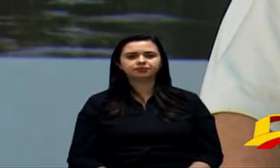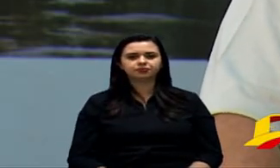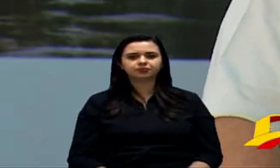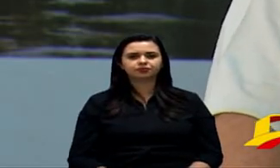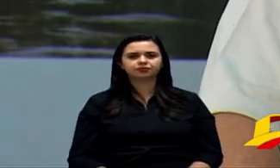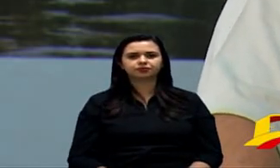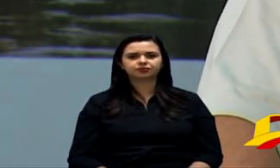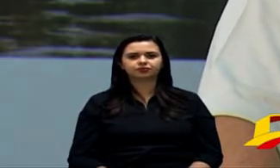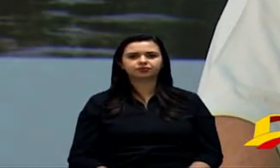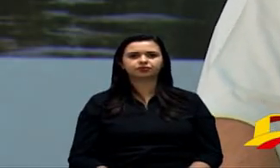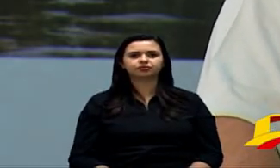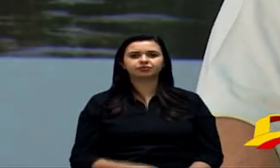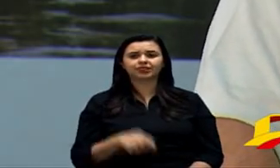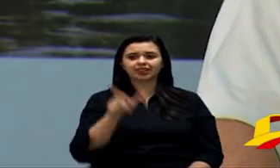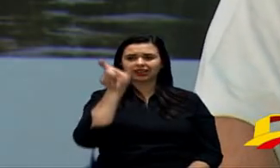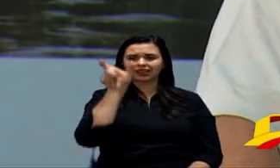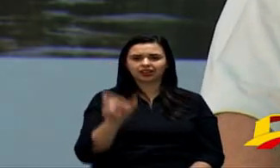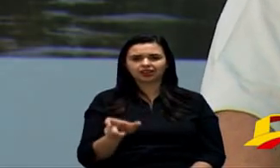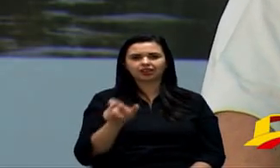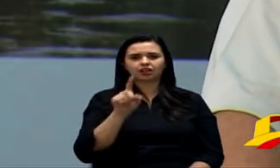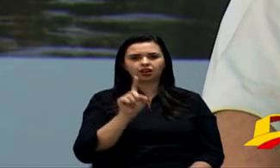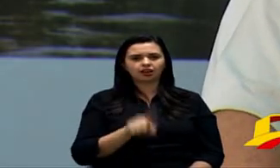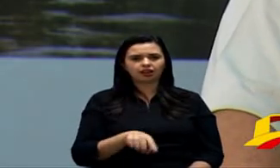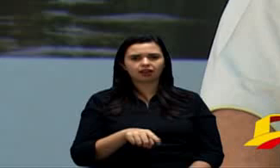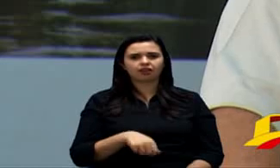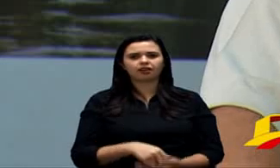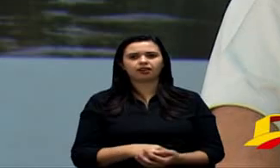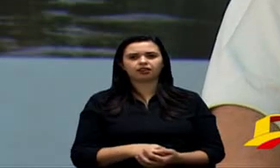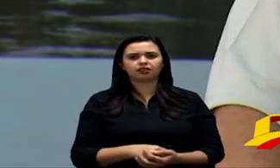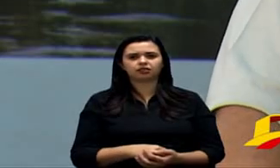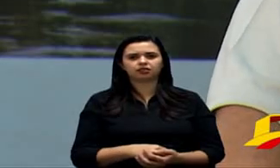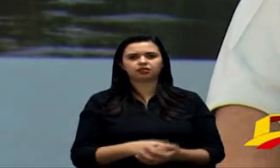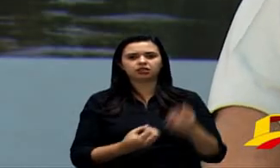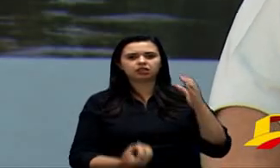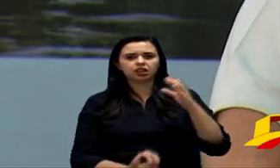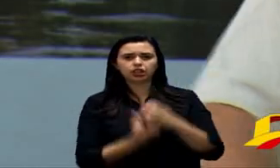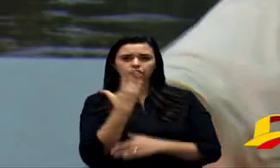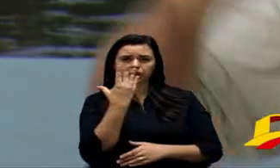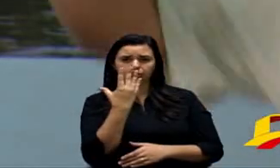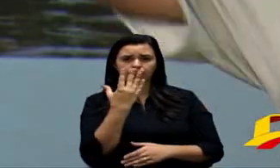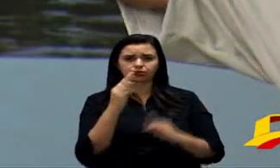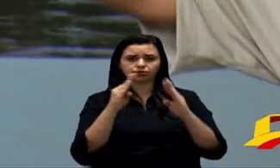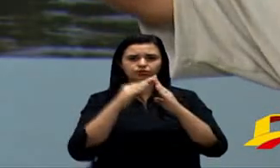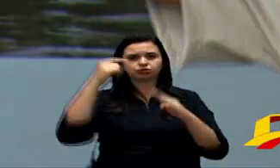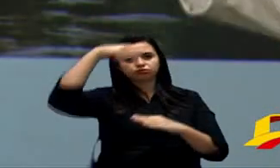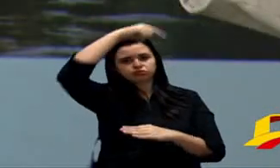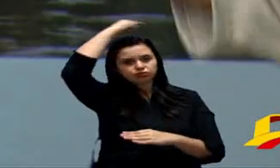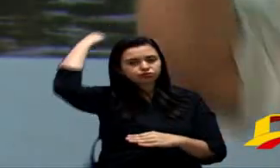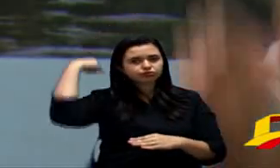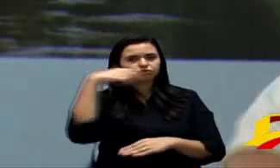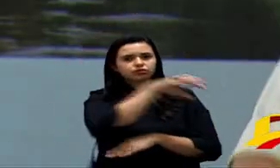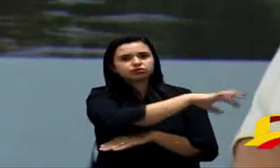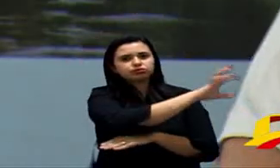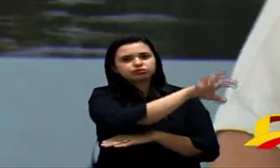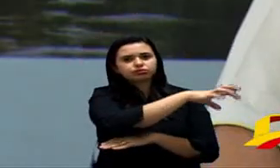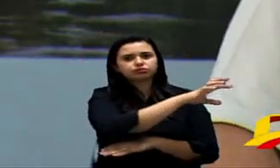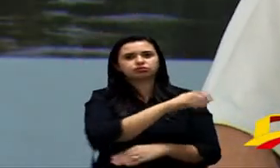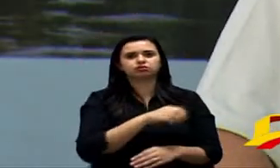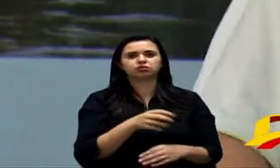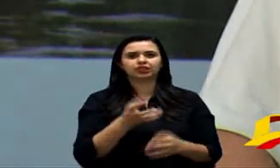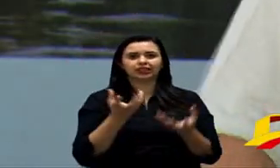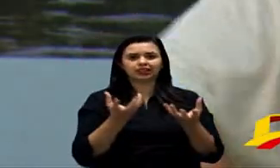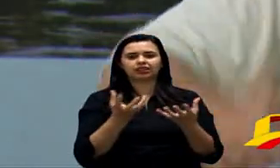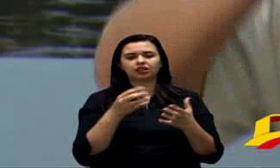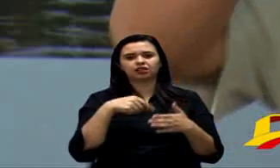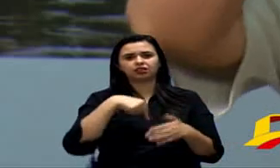O Scott, pessoal, para quem não sabe, é o fundador do santuário que querem levar o Sandro.